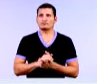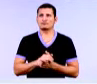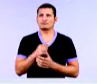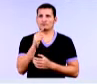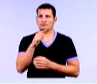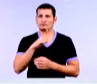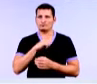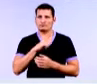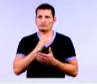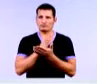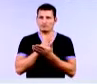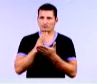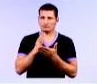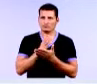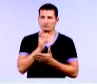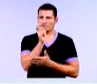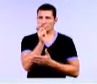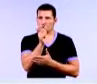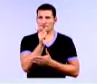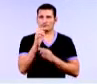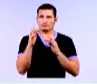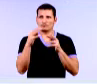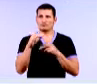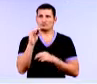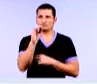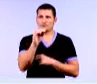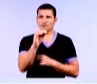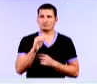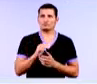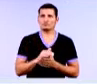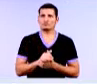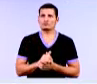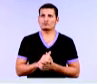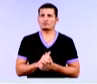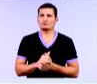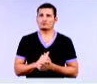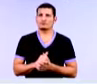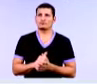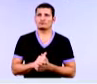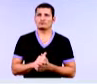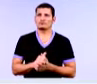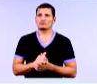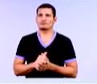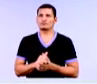esses valores todos colocados aí. E aí eu vou dar um